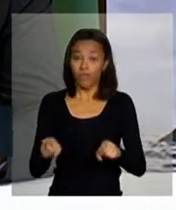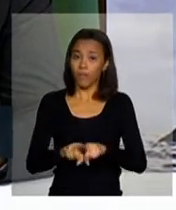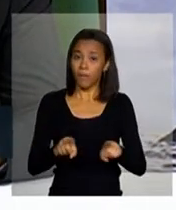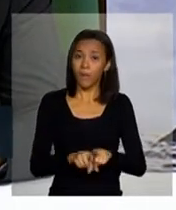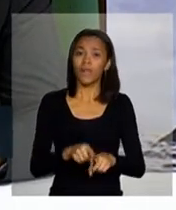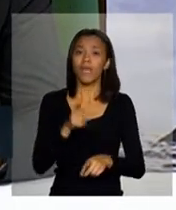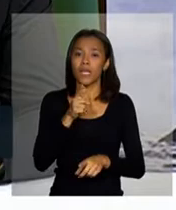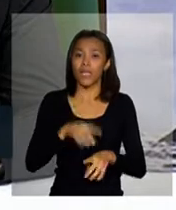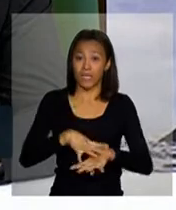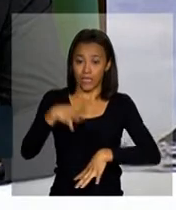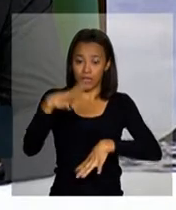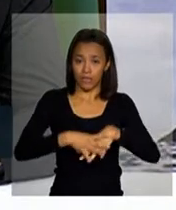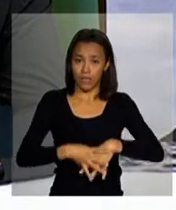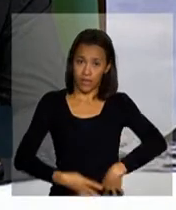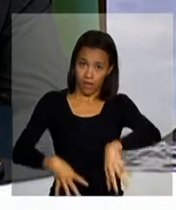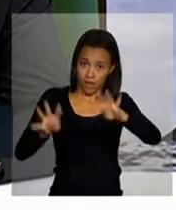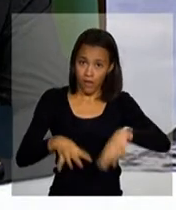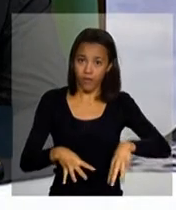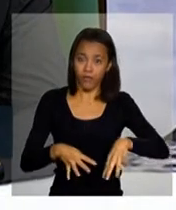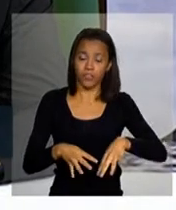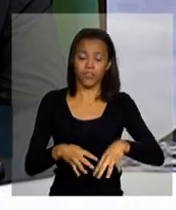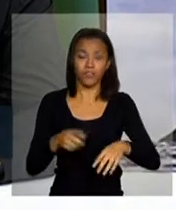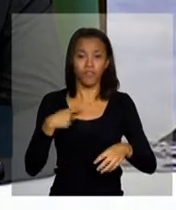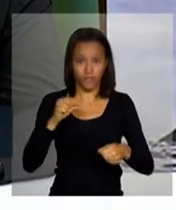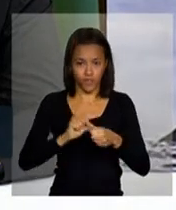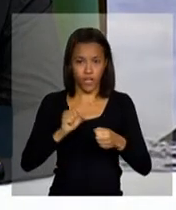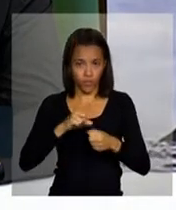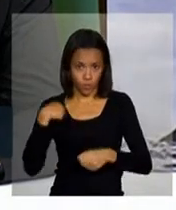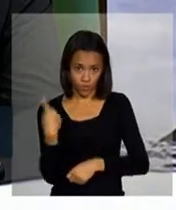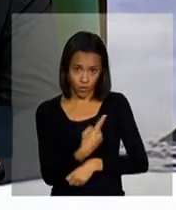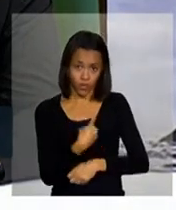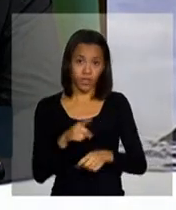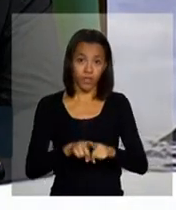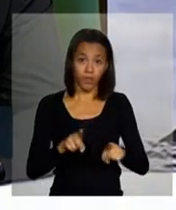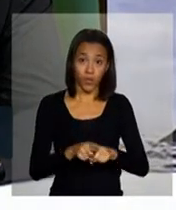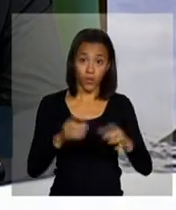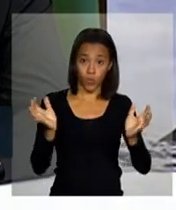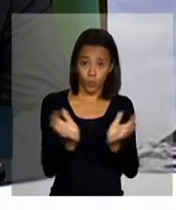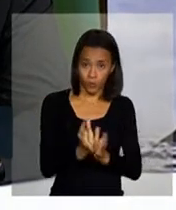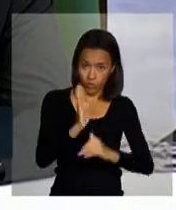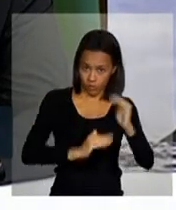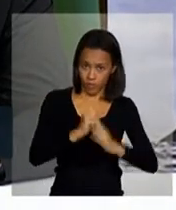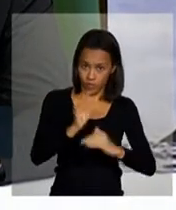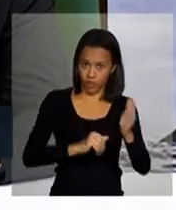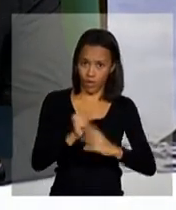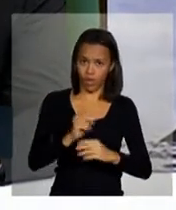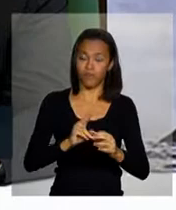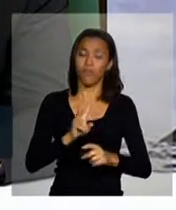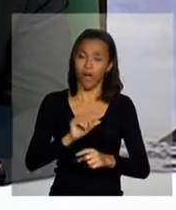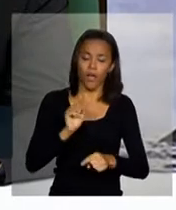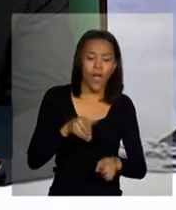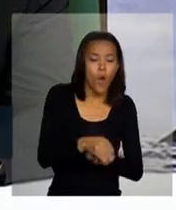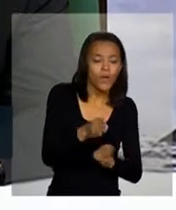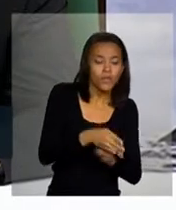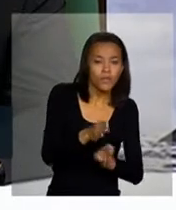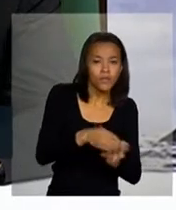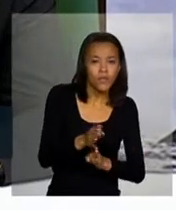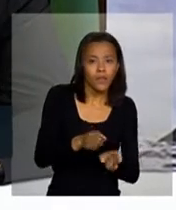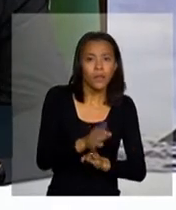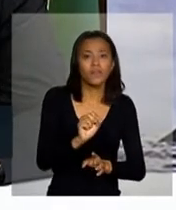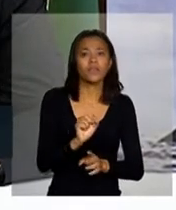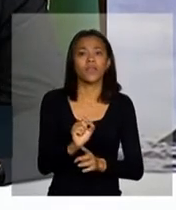por nós e cuja assistência técnica haveremos de garantir, ele coloque o